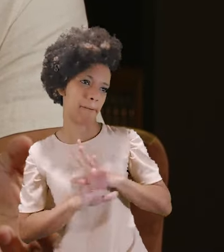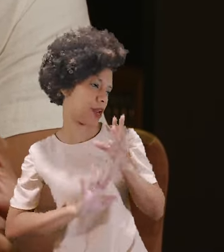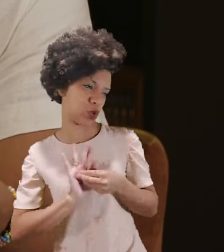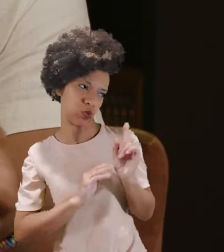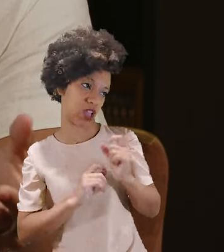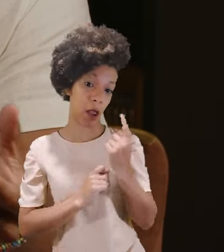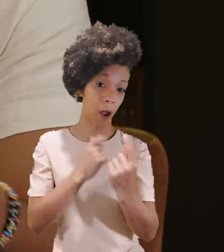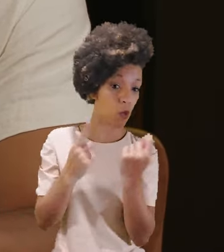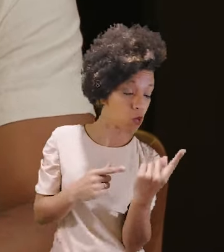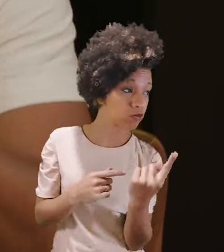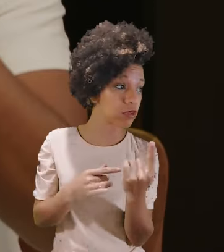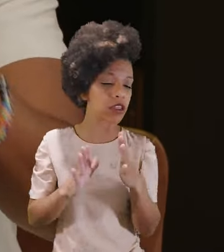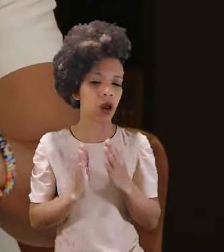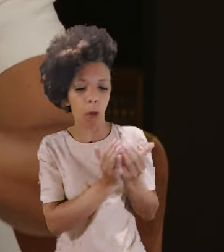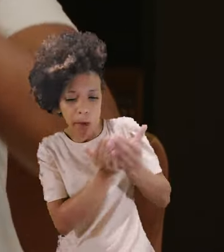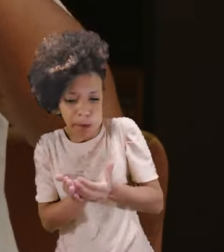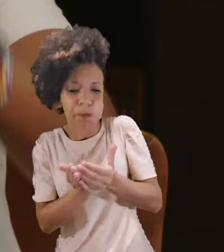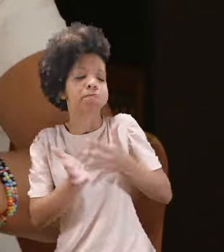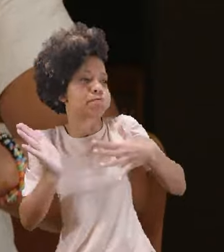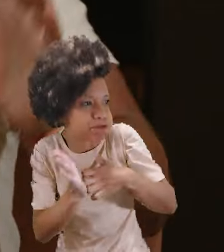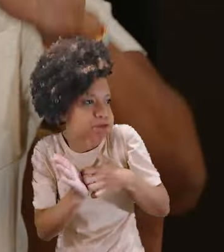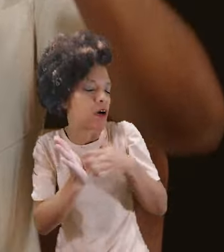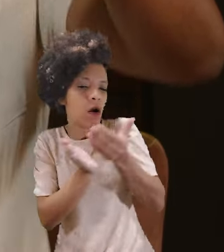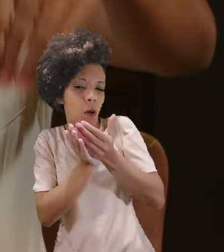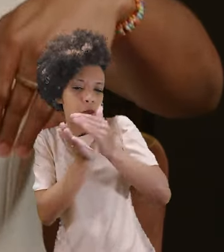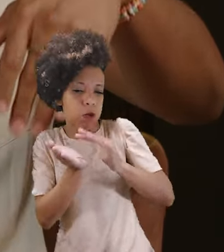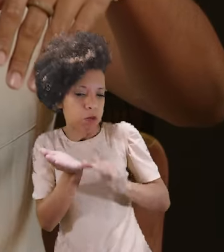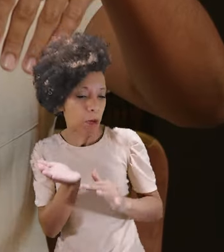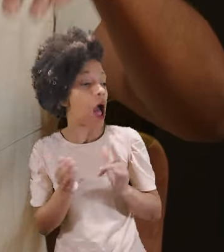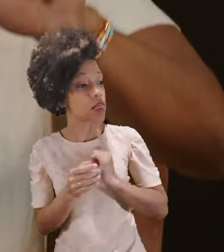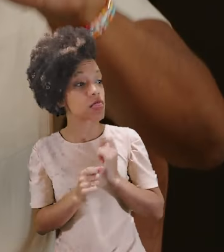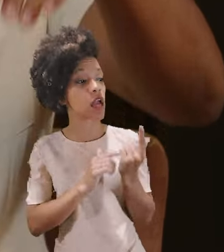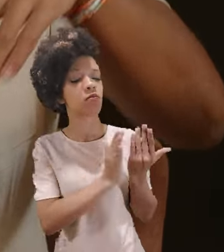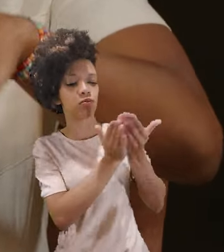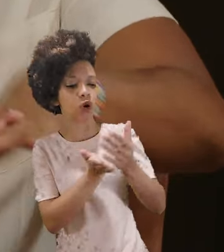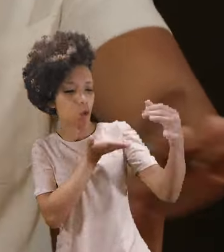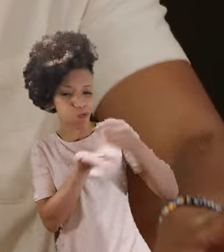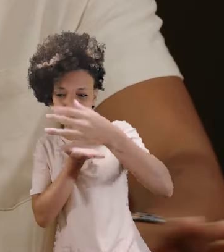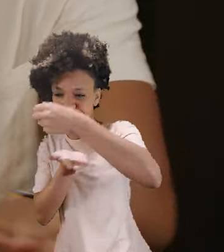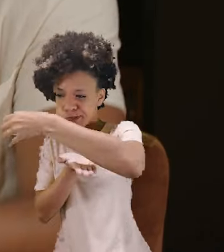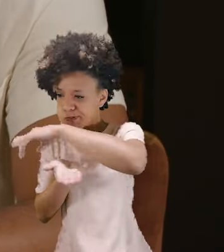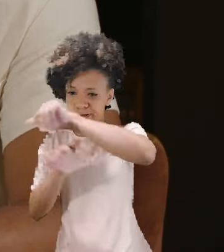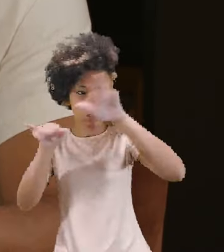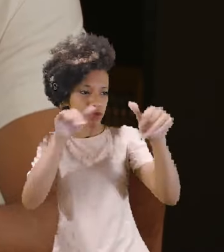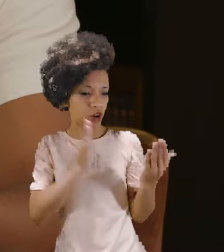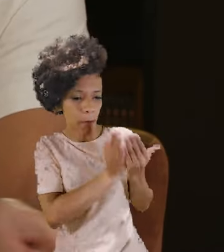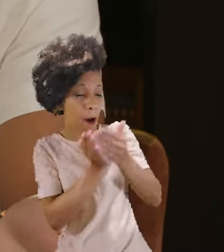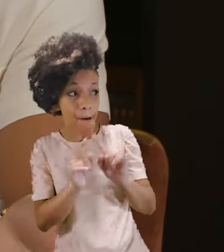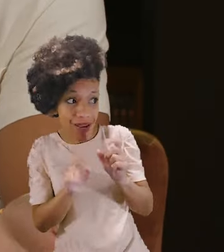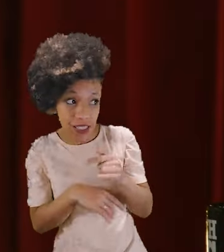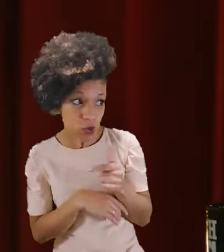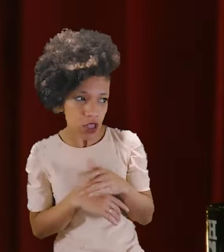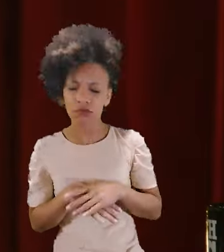todos os passageiros então tipo assim bateu beleza afundou você tem mais embarcações o bebê se você vai embarcar É sim